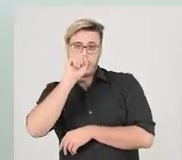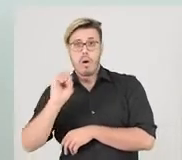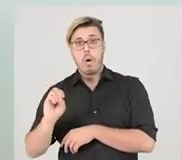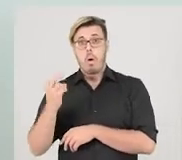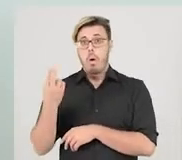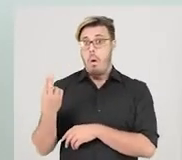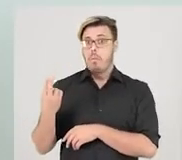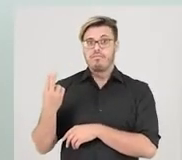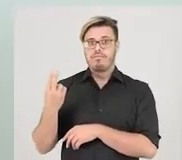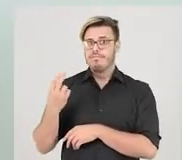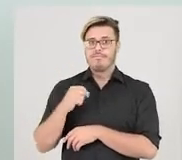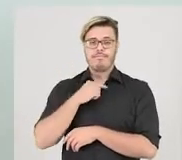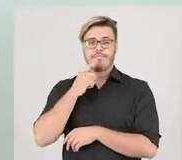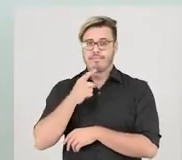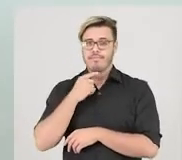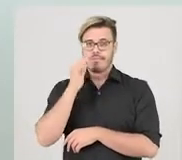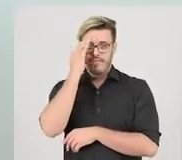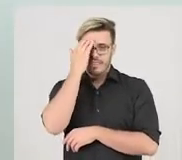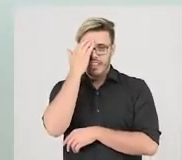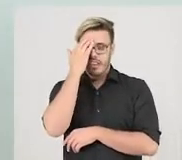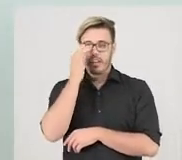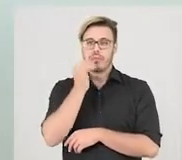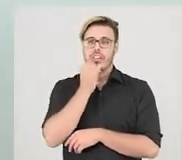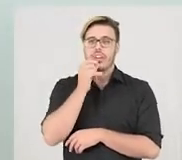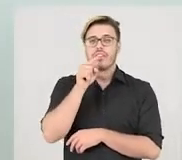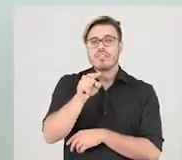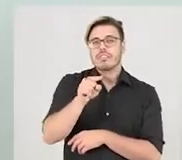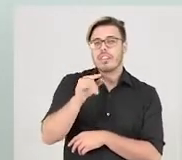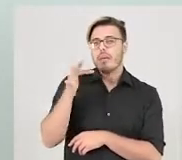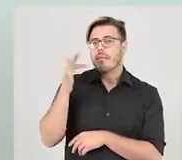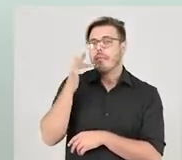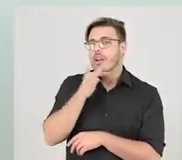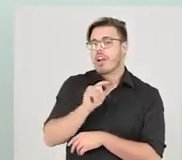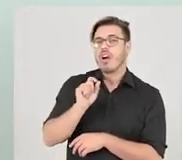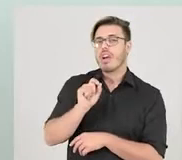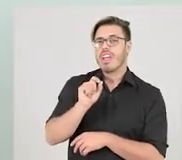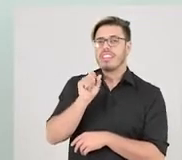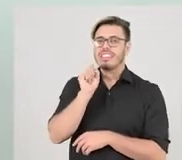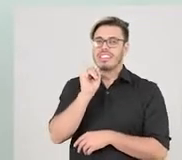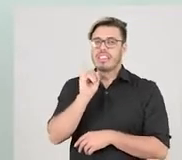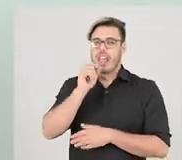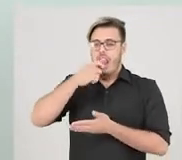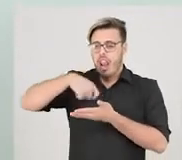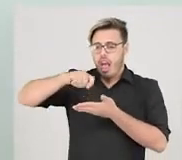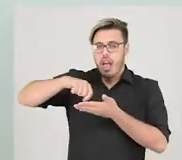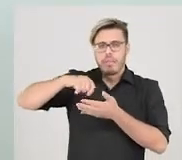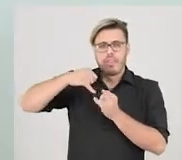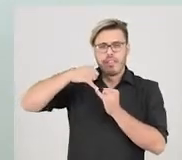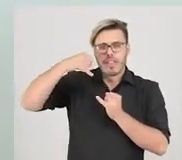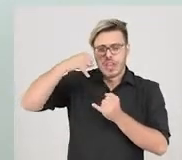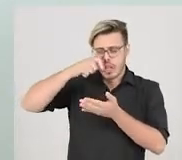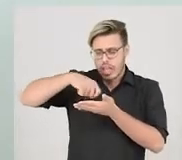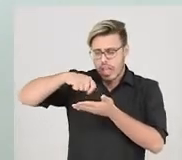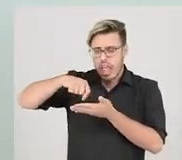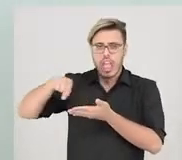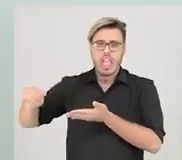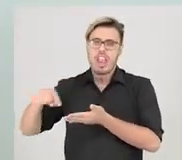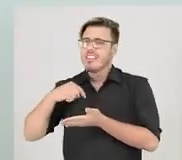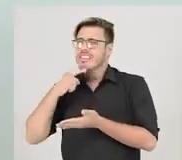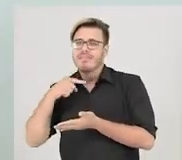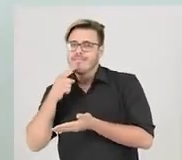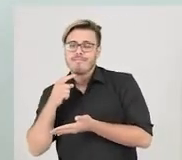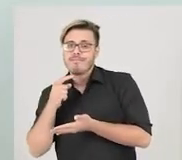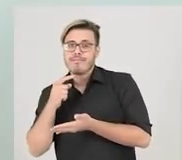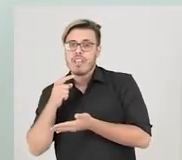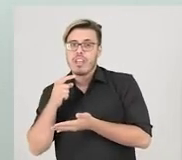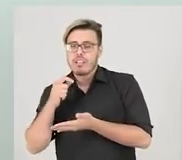fino, ele não consegue escrever, mas que se você usar um engrossador, ele consegue. Que se você usar um plano inclinado, ele